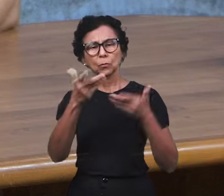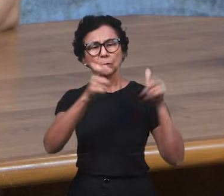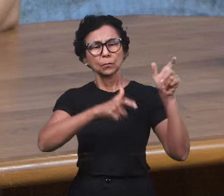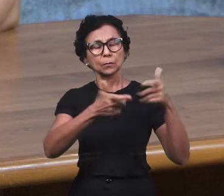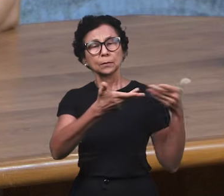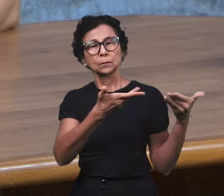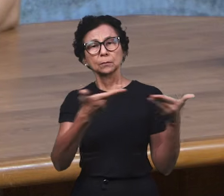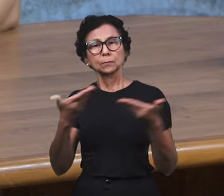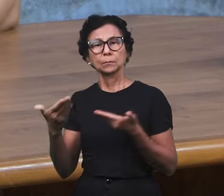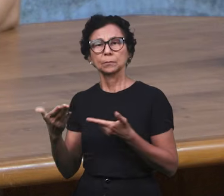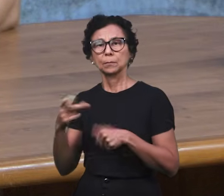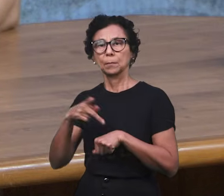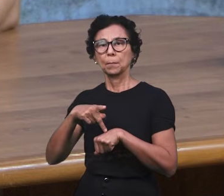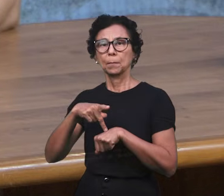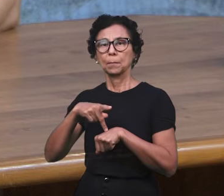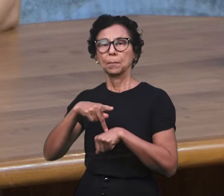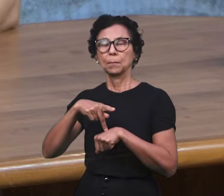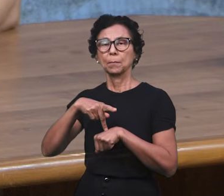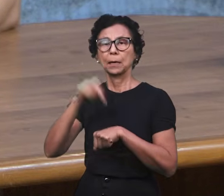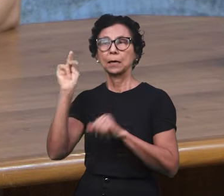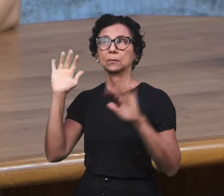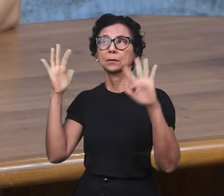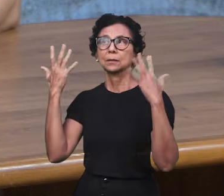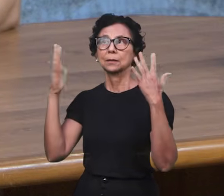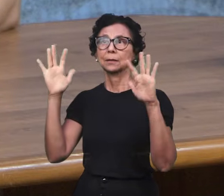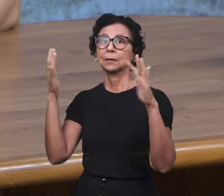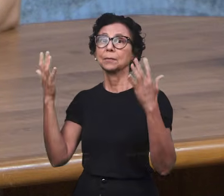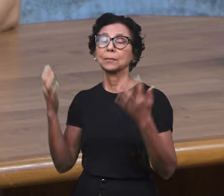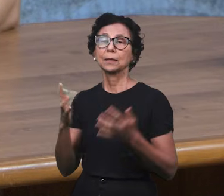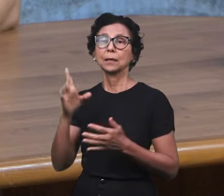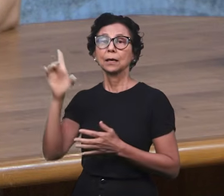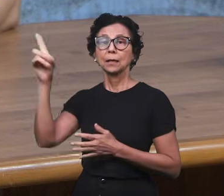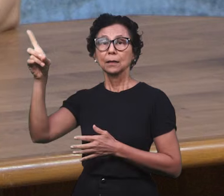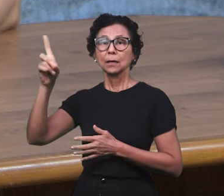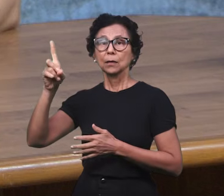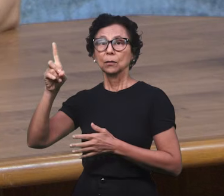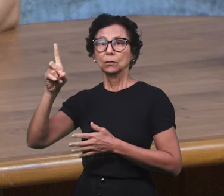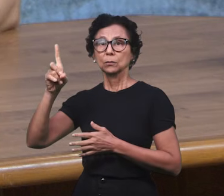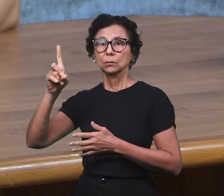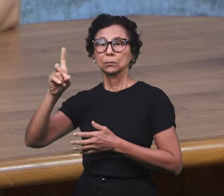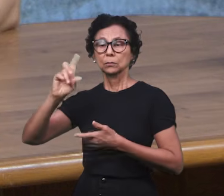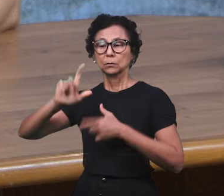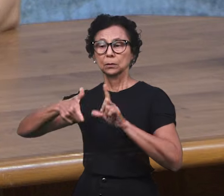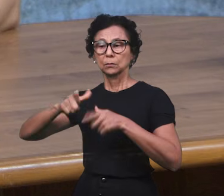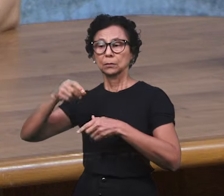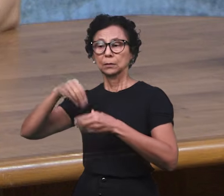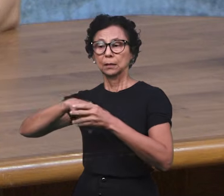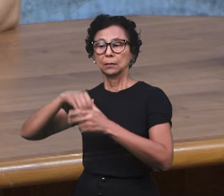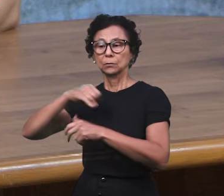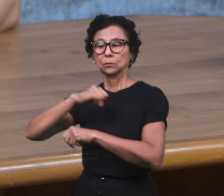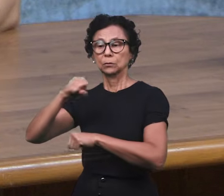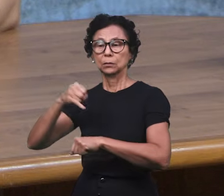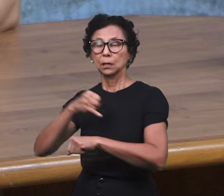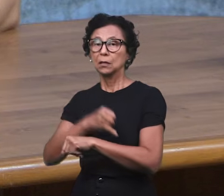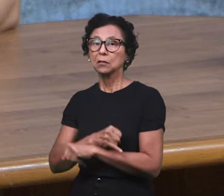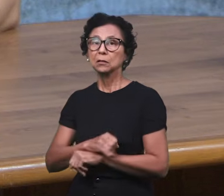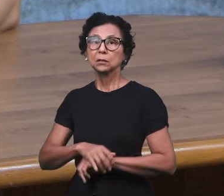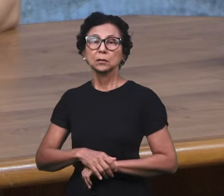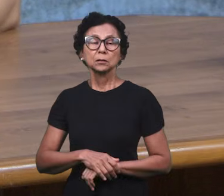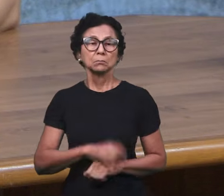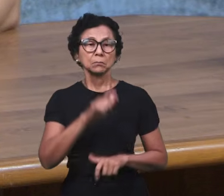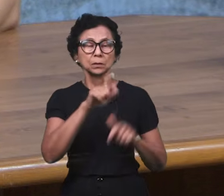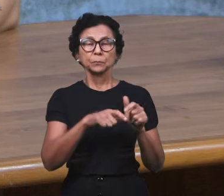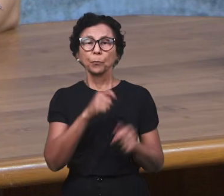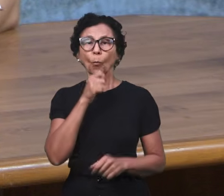ao Senhor, Deus de Israel, em Jerusalém, porque muitos a não tinham